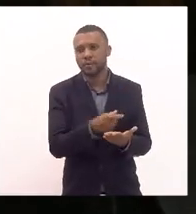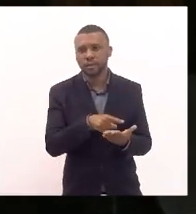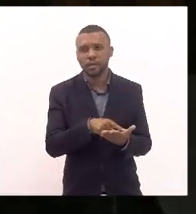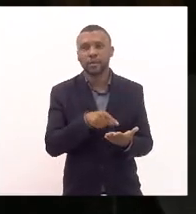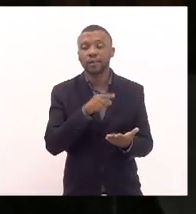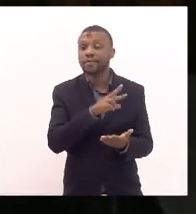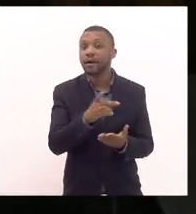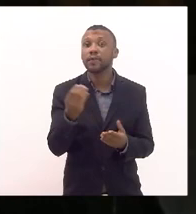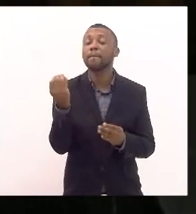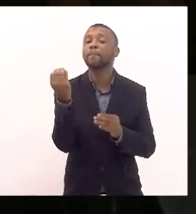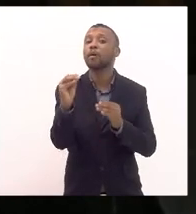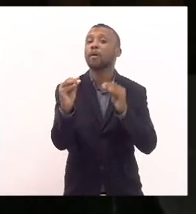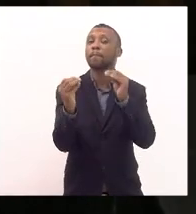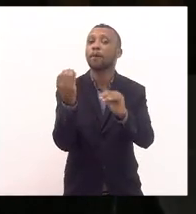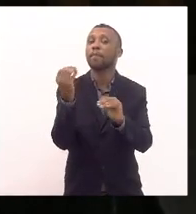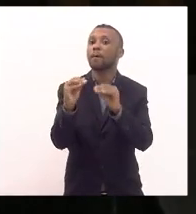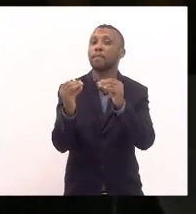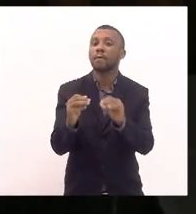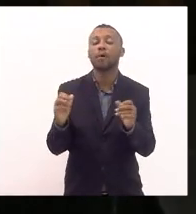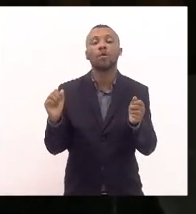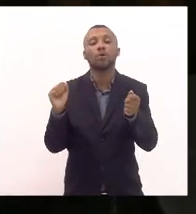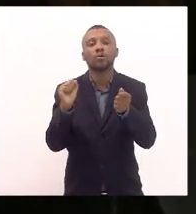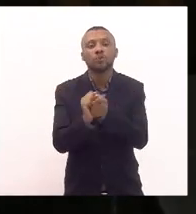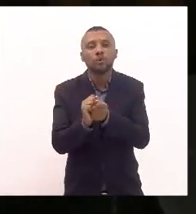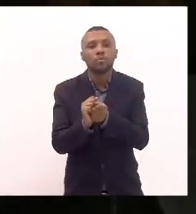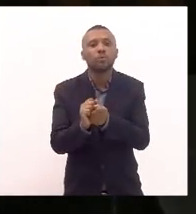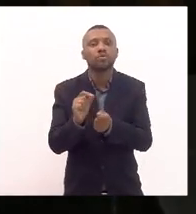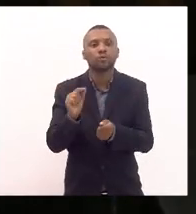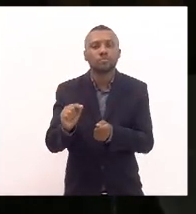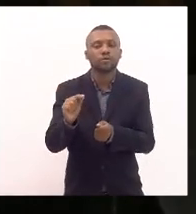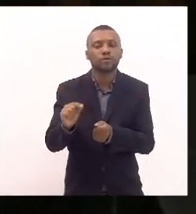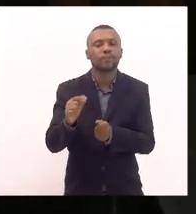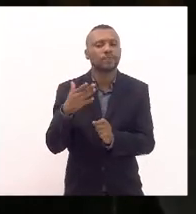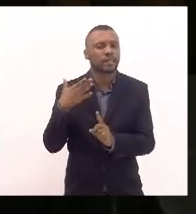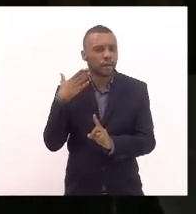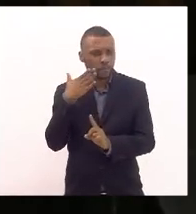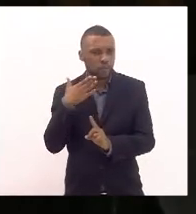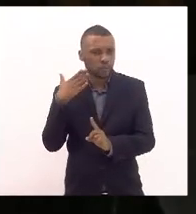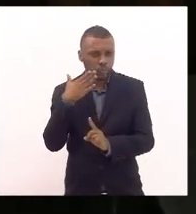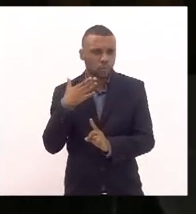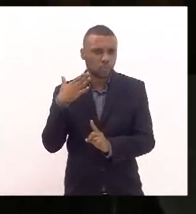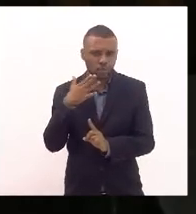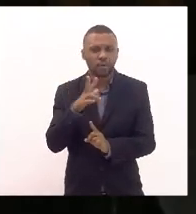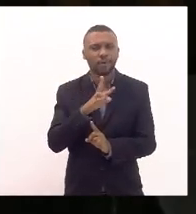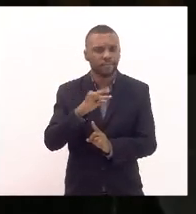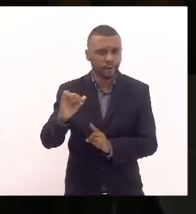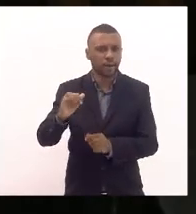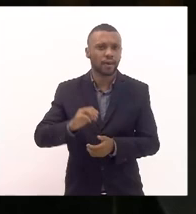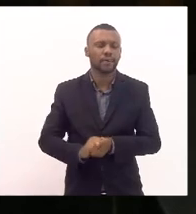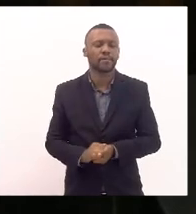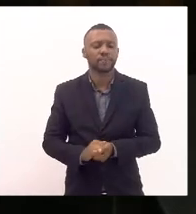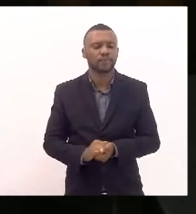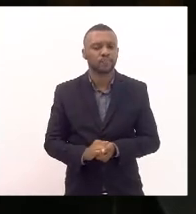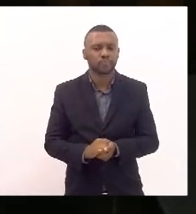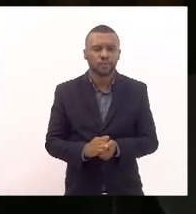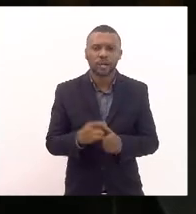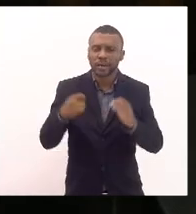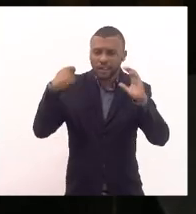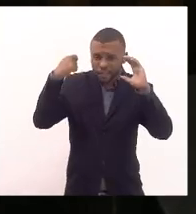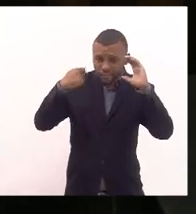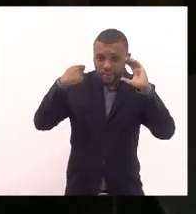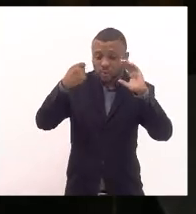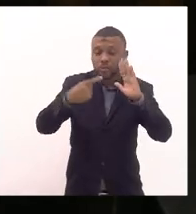vão ser publicados junto a esse meu discurso vir de que de que mostram